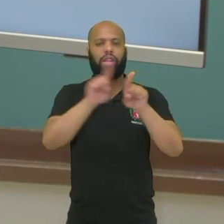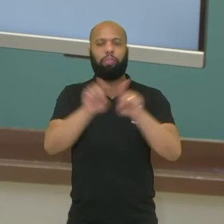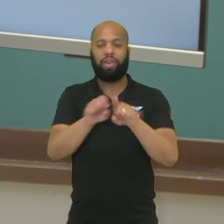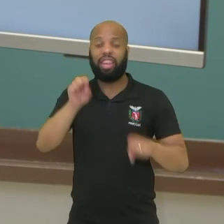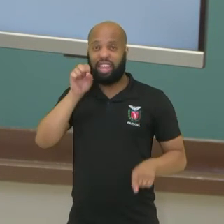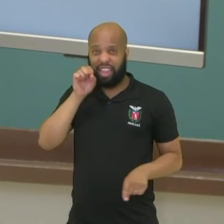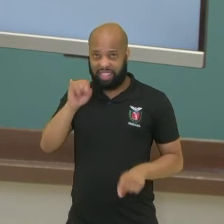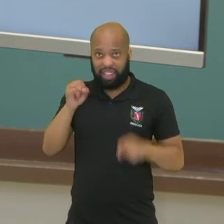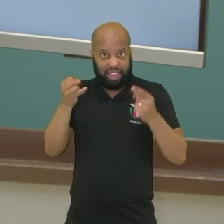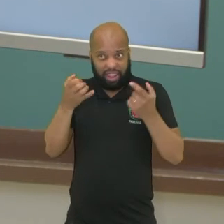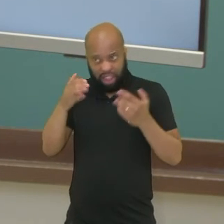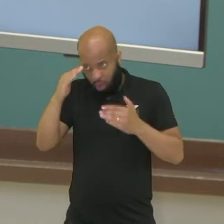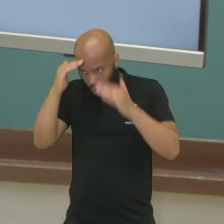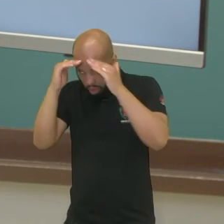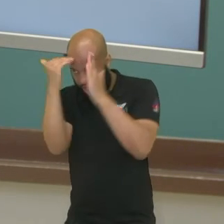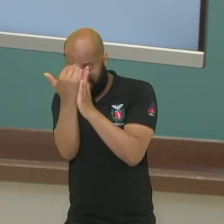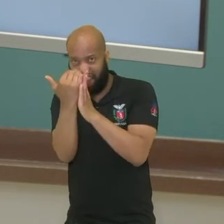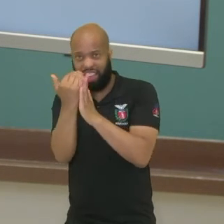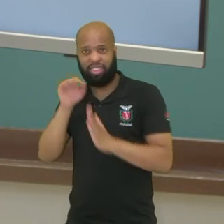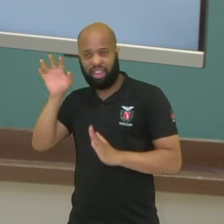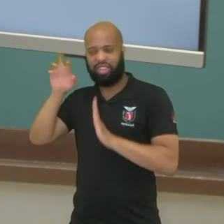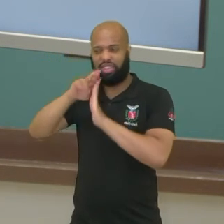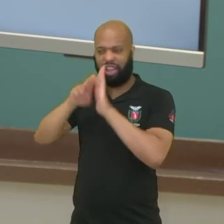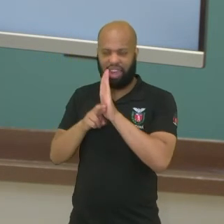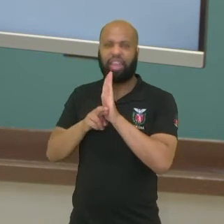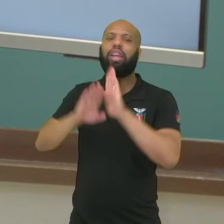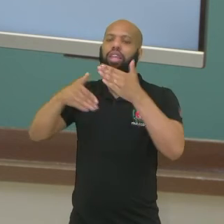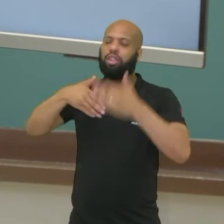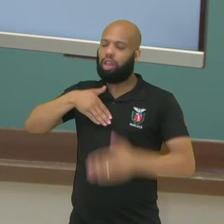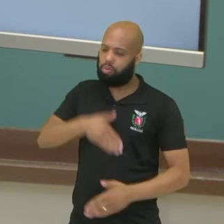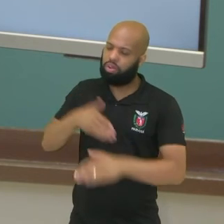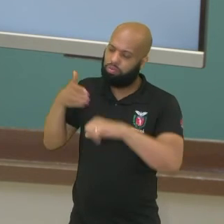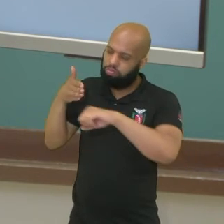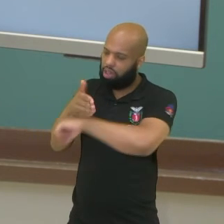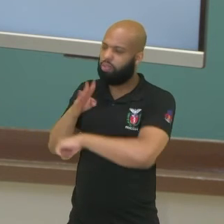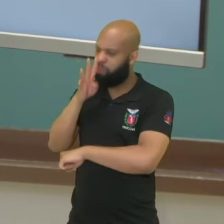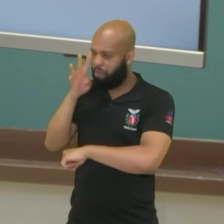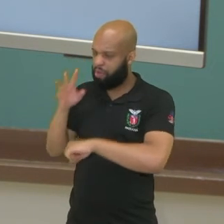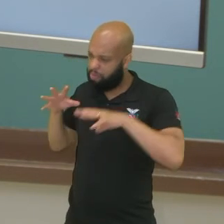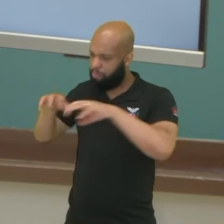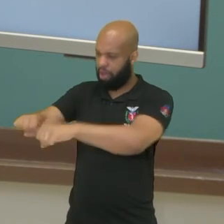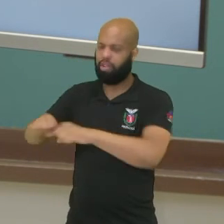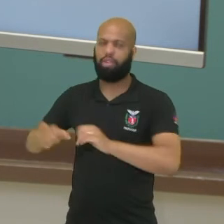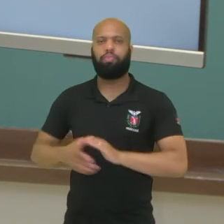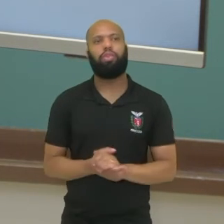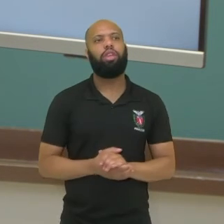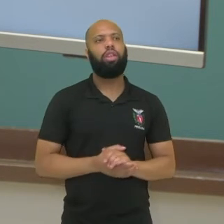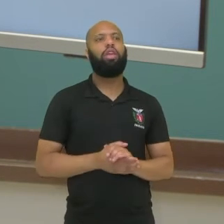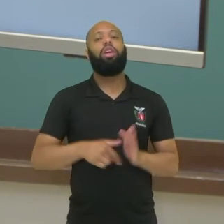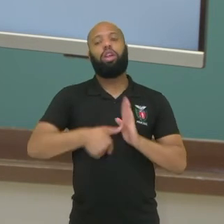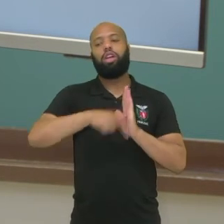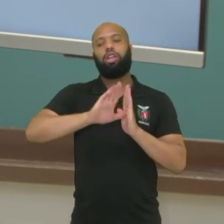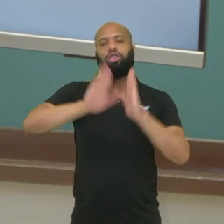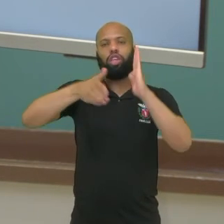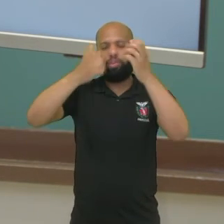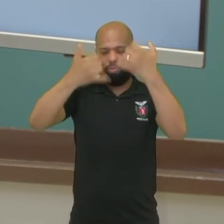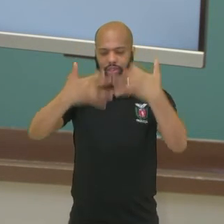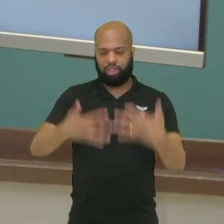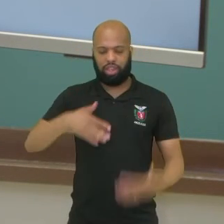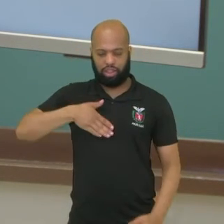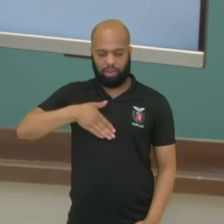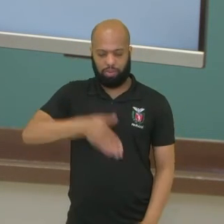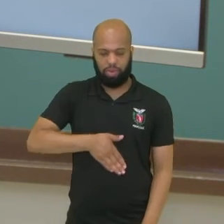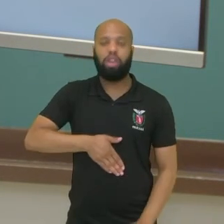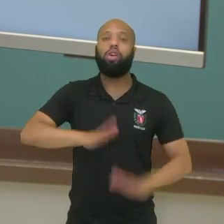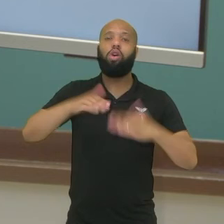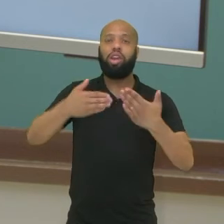bloqueio continental tem o seu território invadido por Napoleão Bonaparte. Como eu expliquei para vocês, Napoleão Bonaparte, a